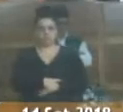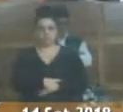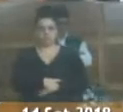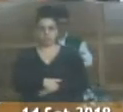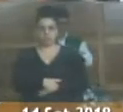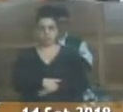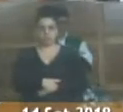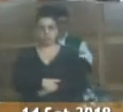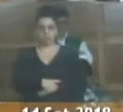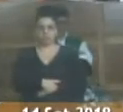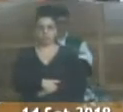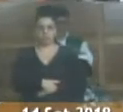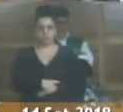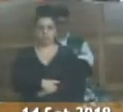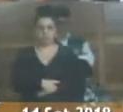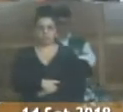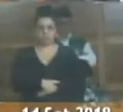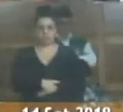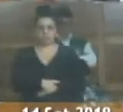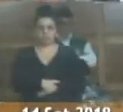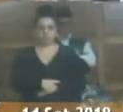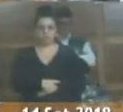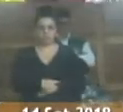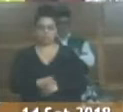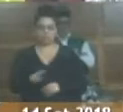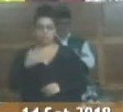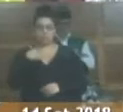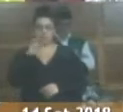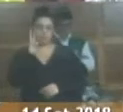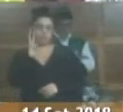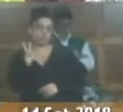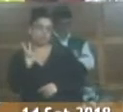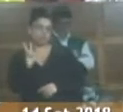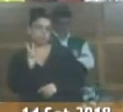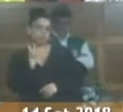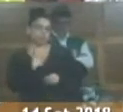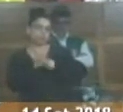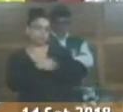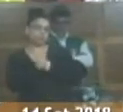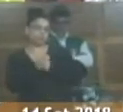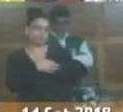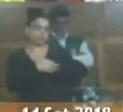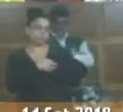deputado. Ver o carinho de ver o Júlio falar.